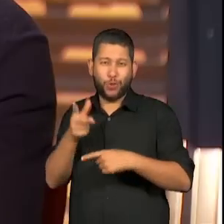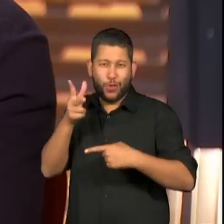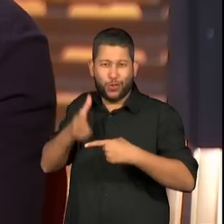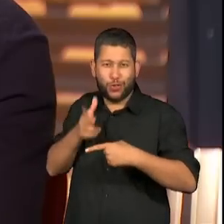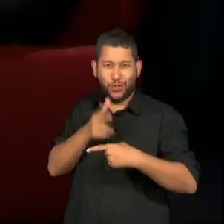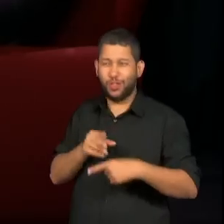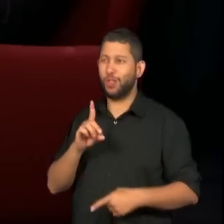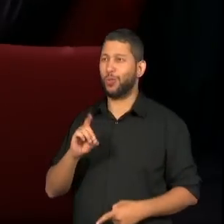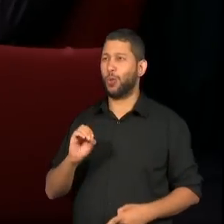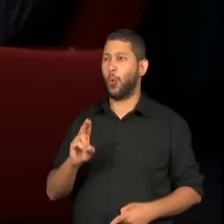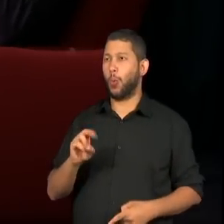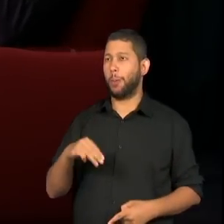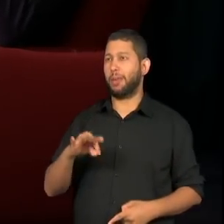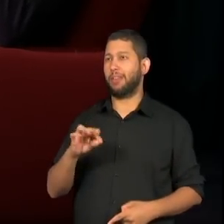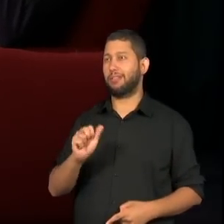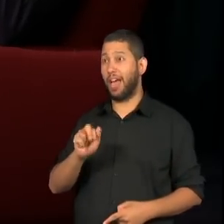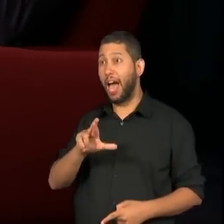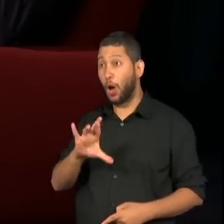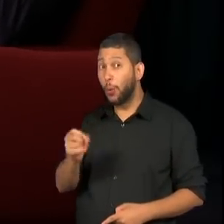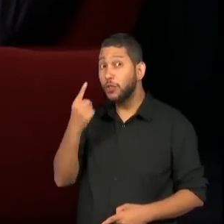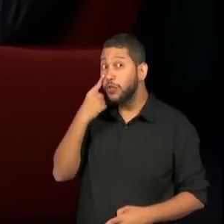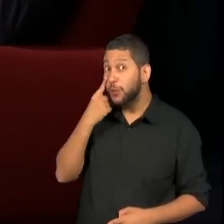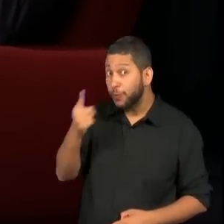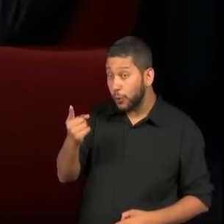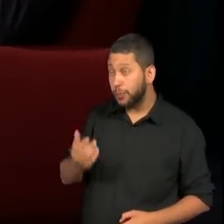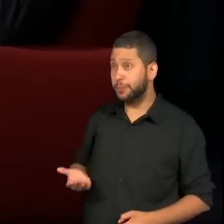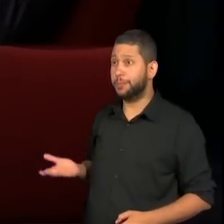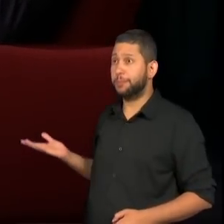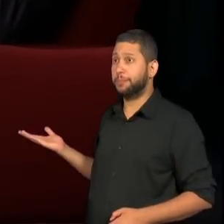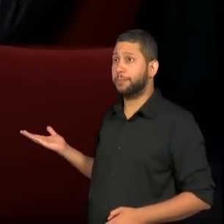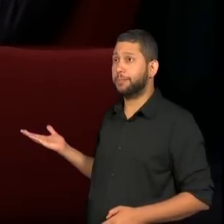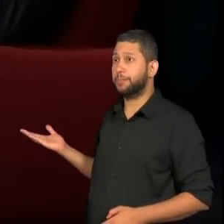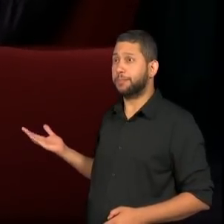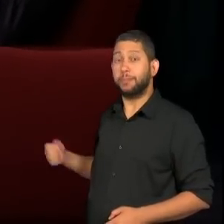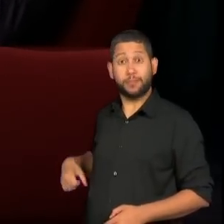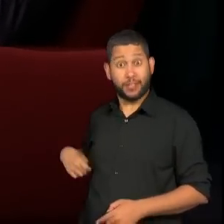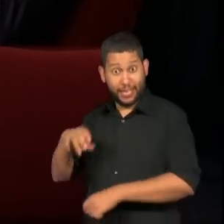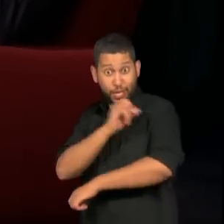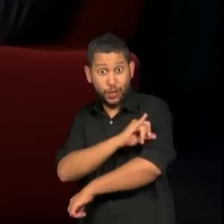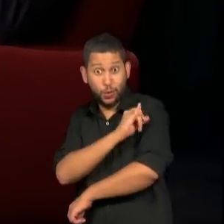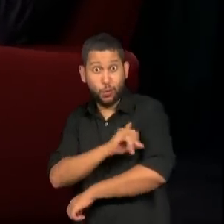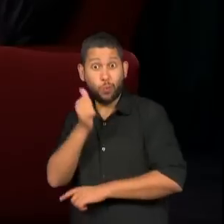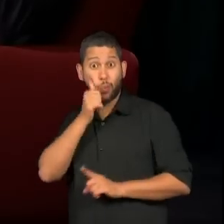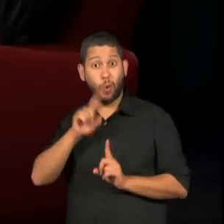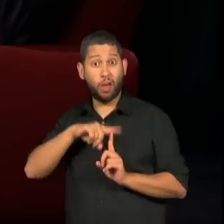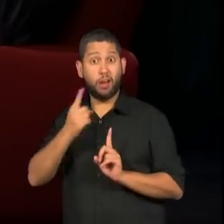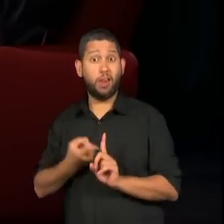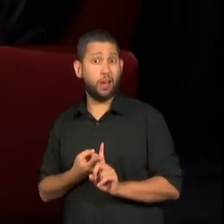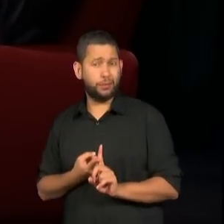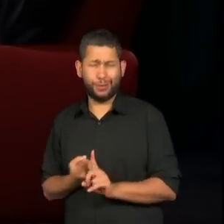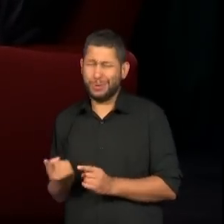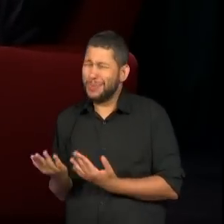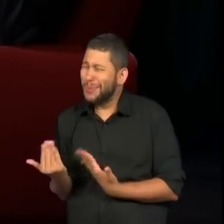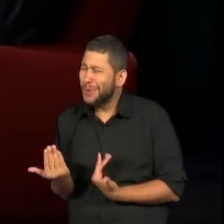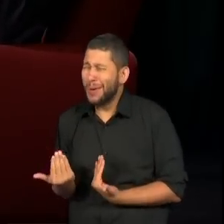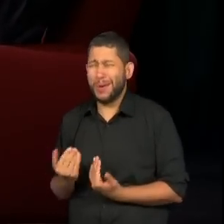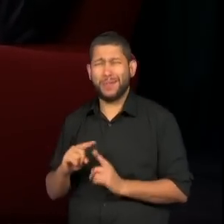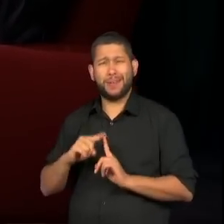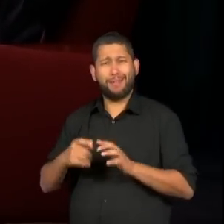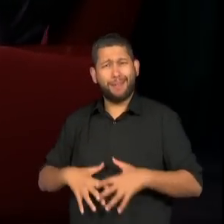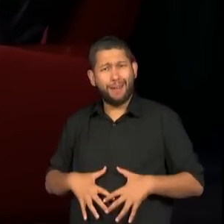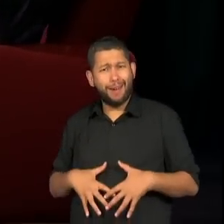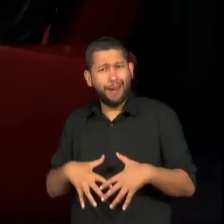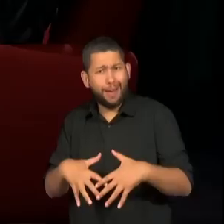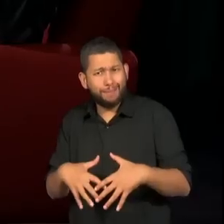do Tráfico, foi a gente presenciar numa favela do Rio uma mulher grávida, mas bem jovem, grávida, com o